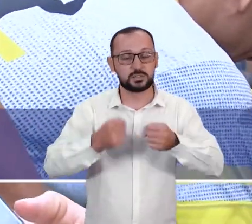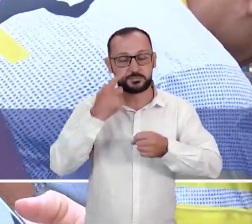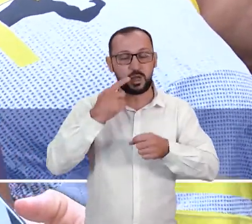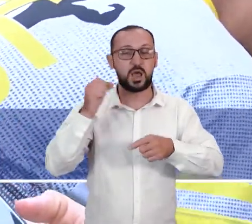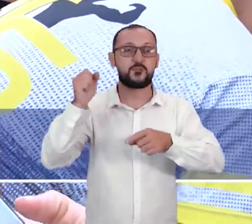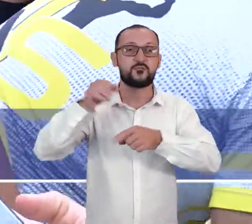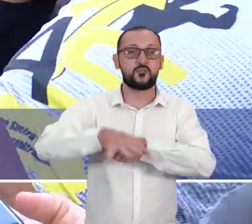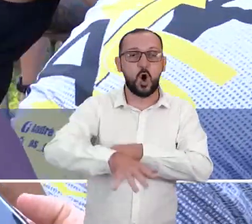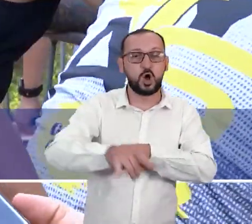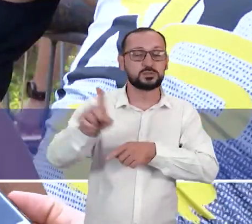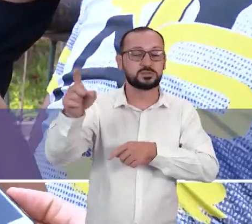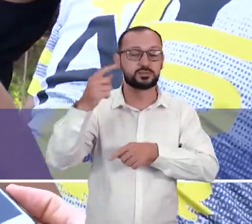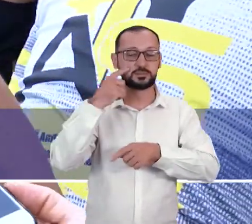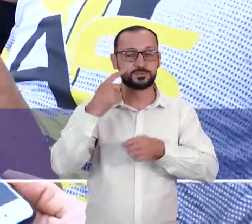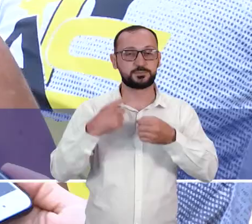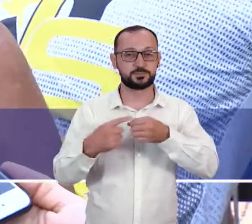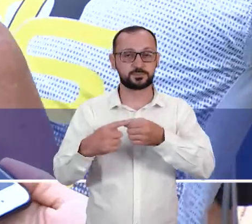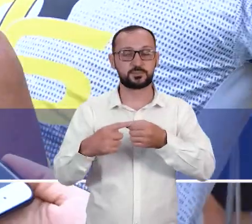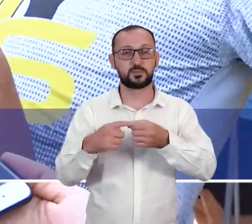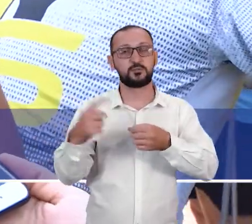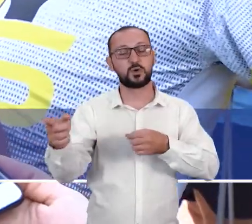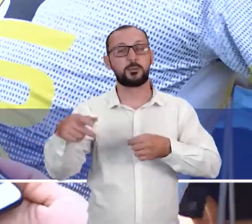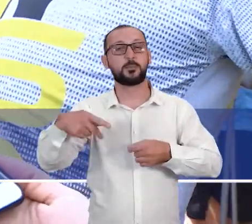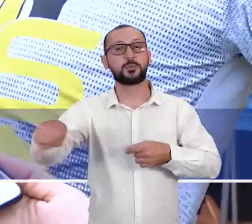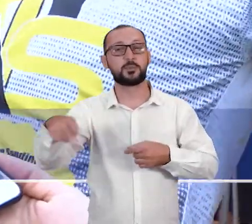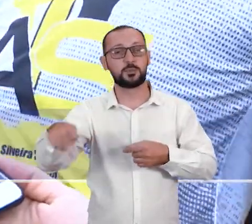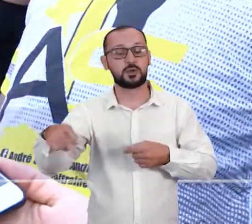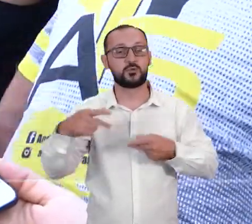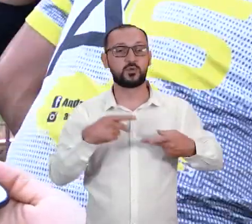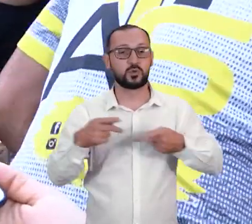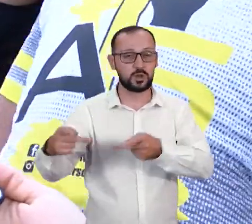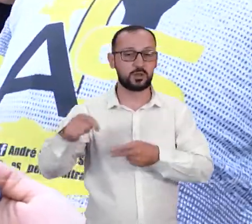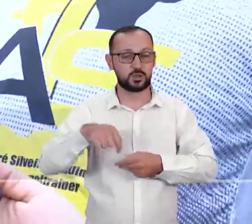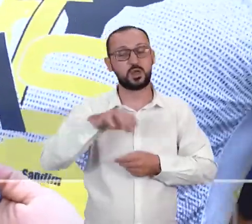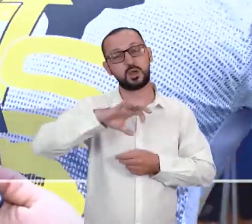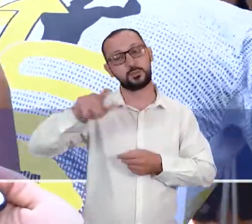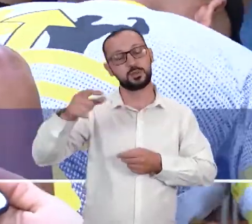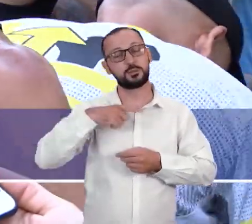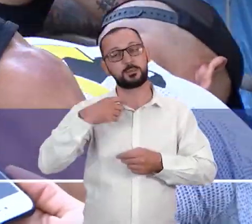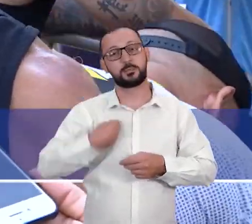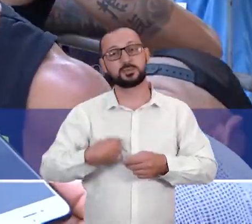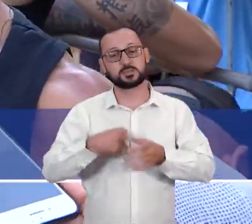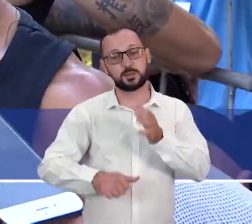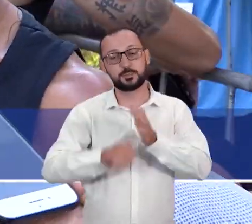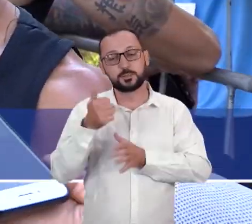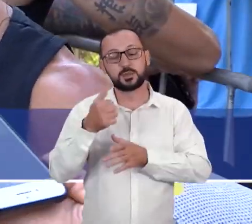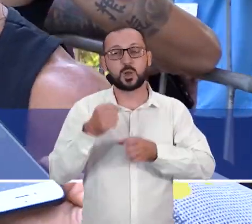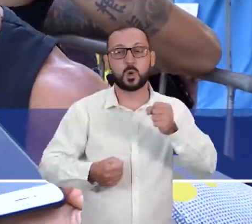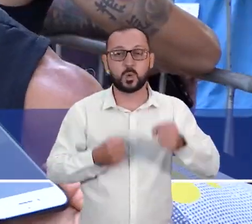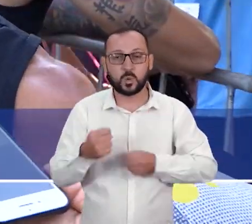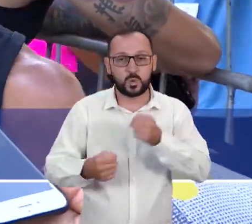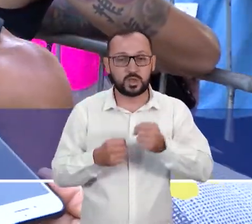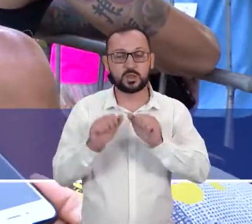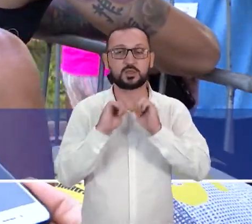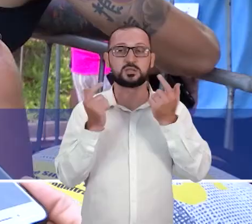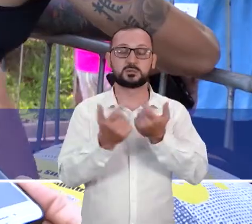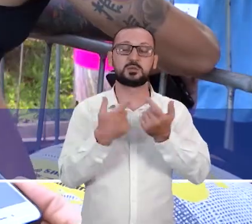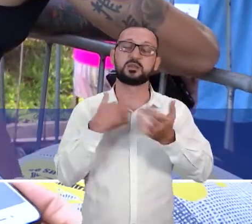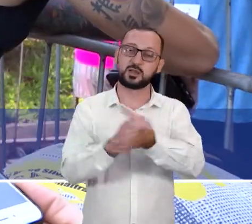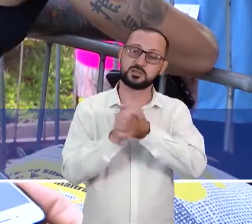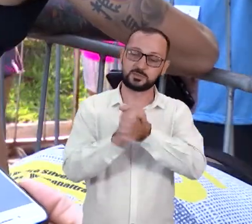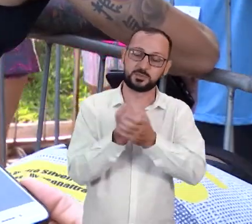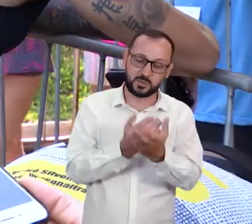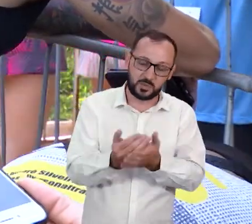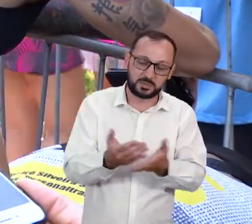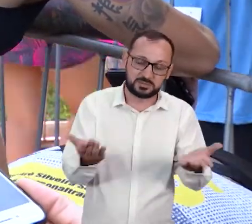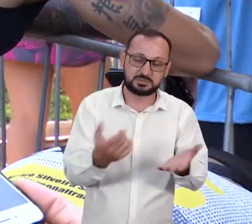Maratona Internacional de Foz do Iguaçu, né? Depois fui para Ponta Porã, fui convidado aqui para Campo Grande participar dessa primeira corrida aqui da Assembleia,